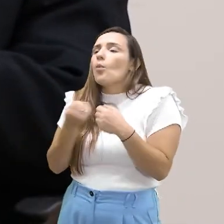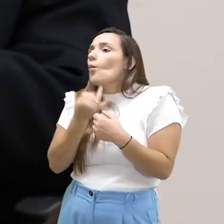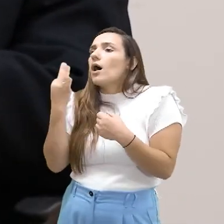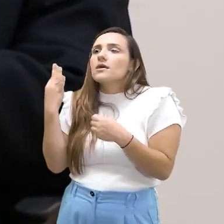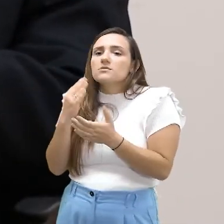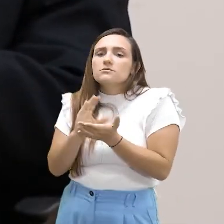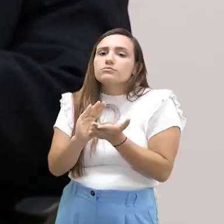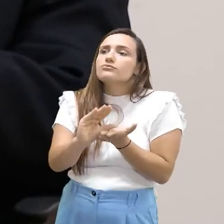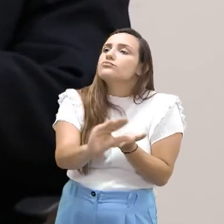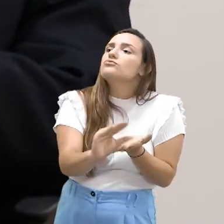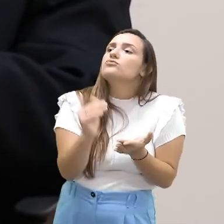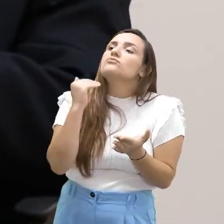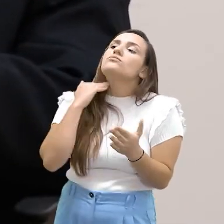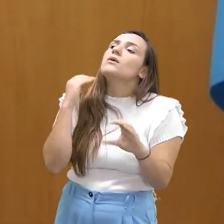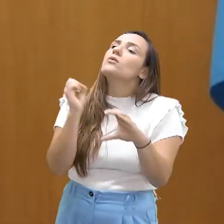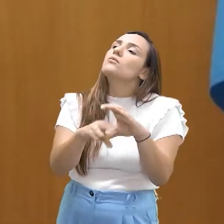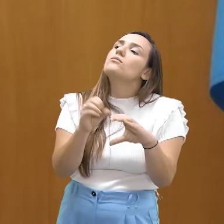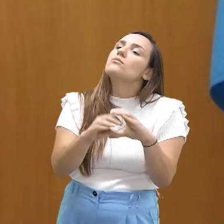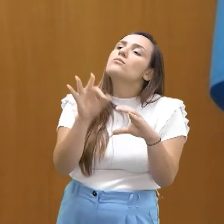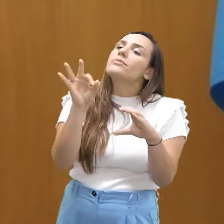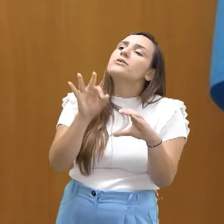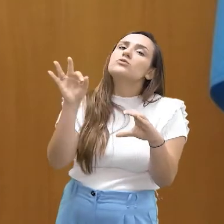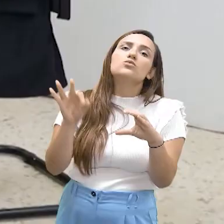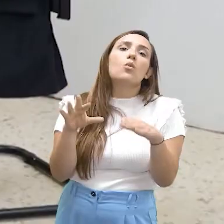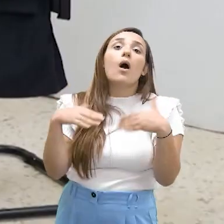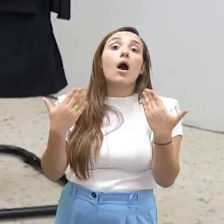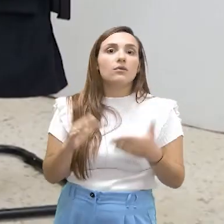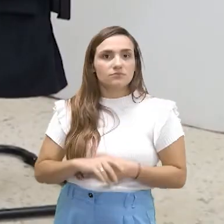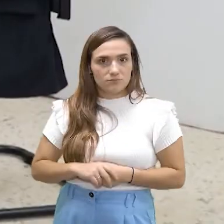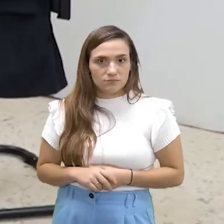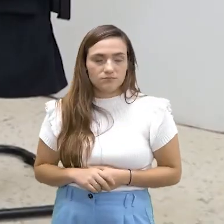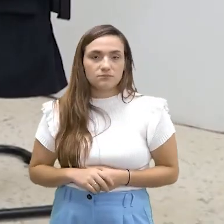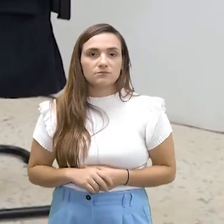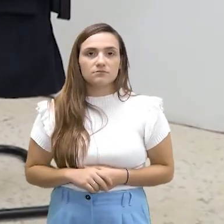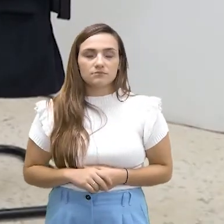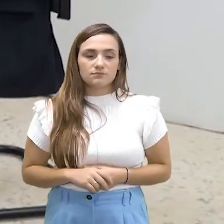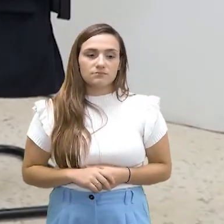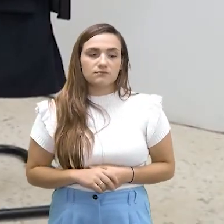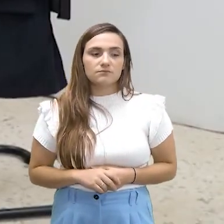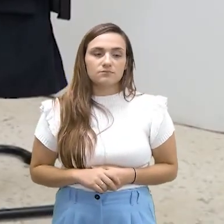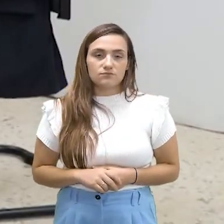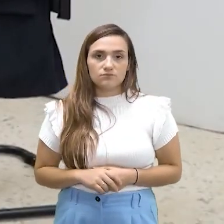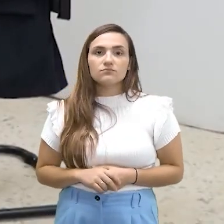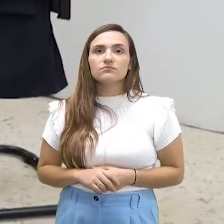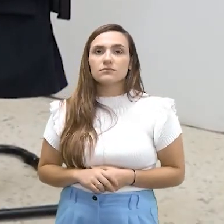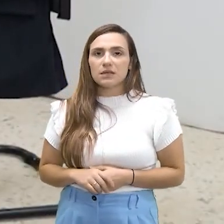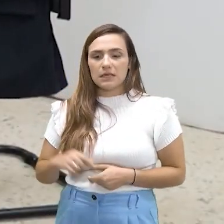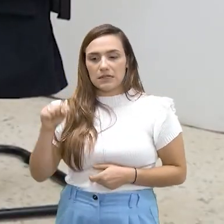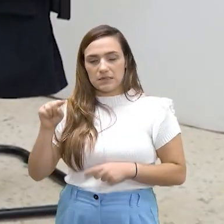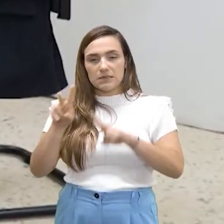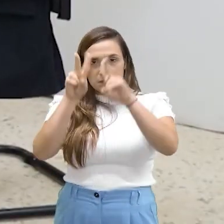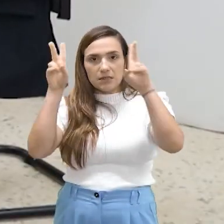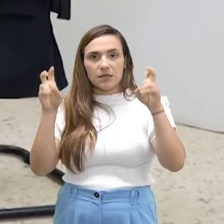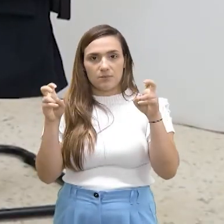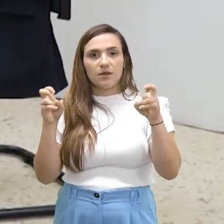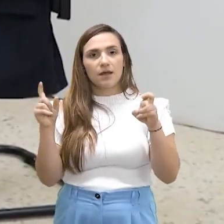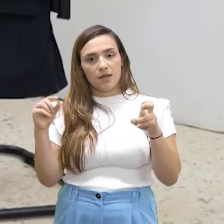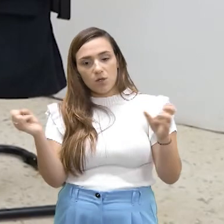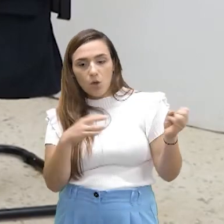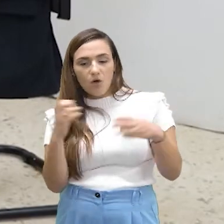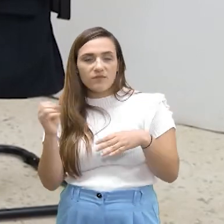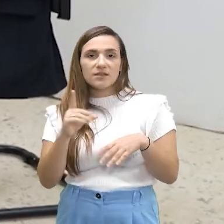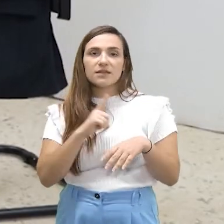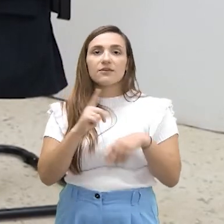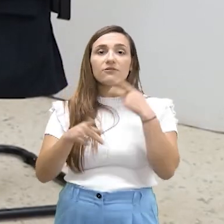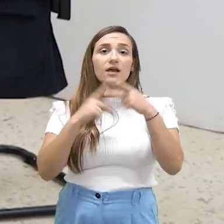de fundos, está entendendo? E uma grande novidade, que está um pouquinho até esse tema ligado